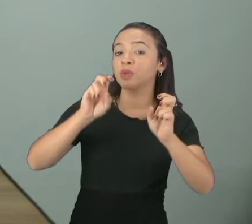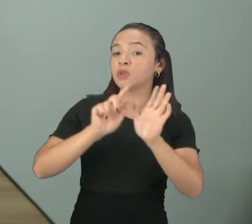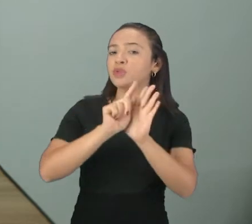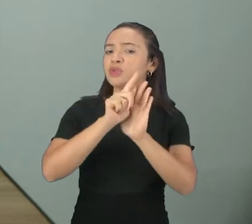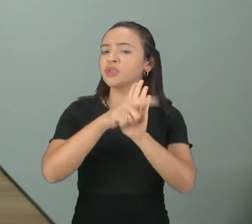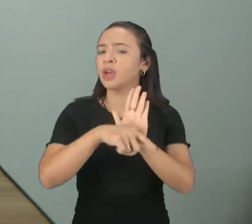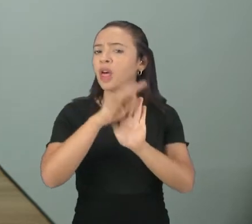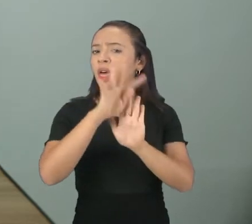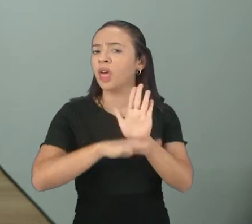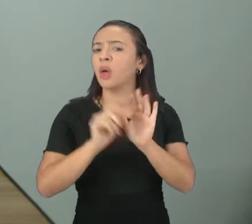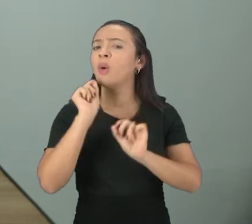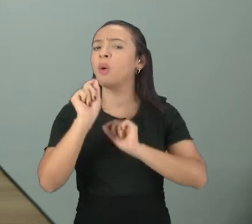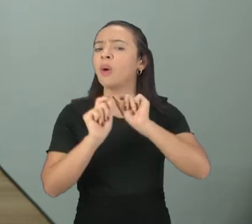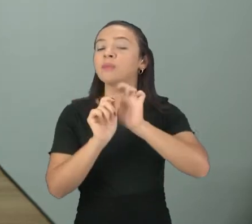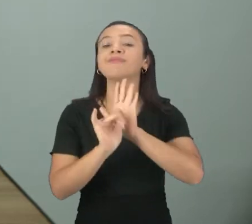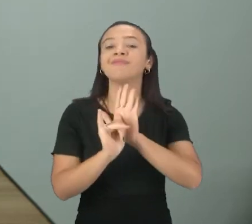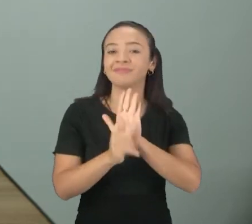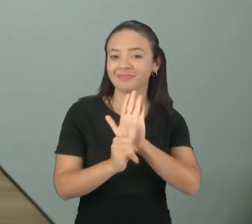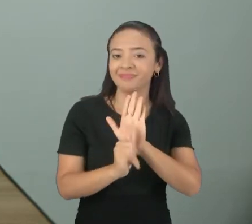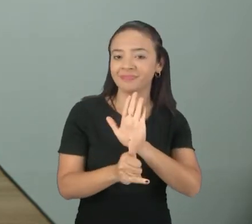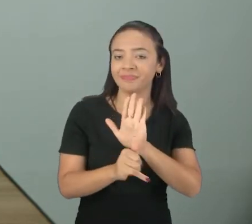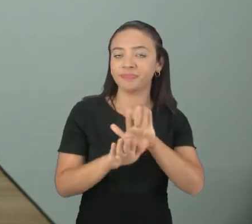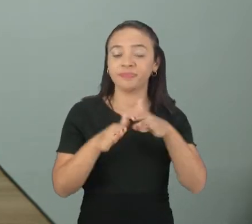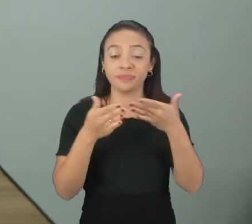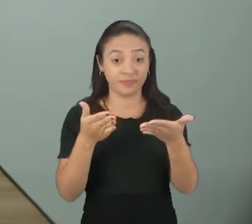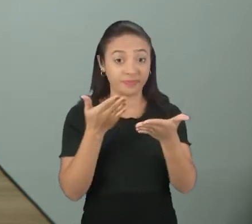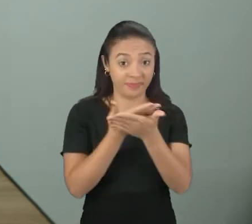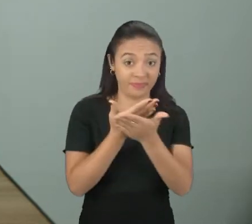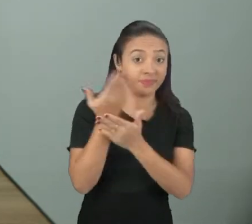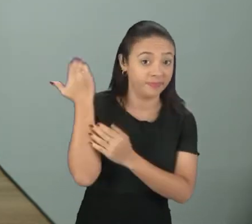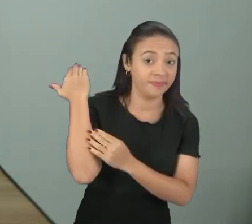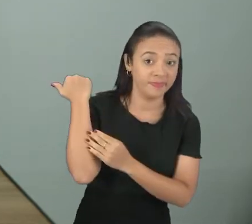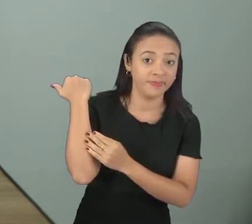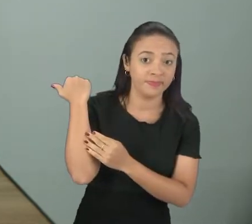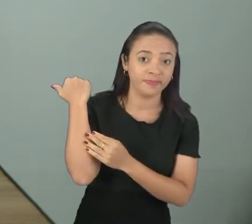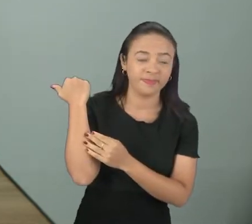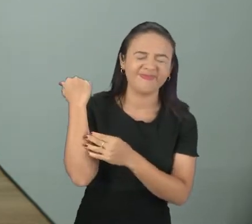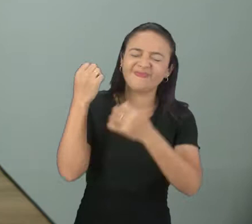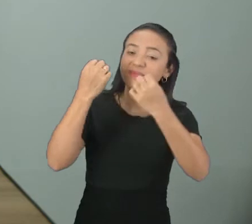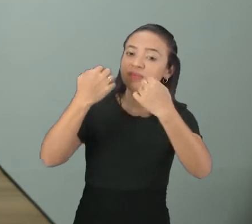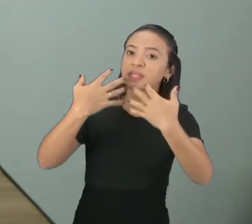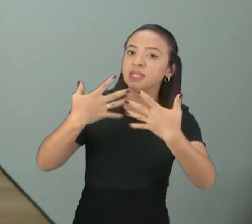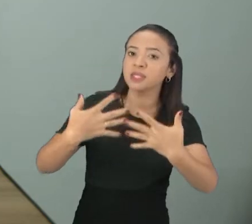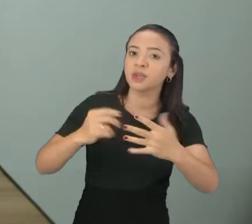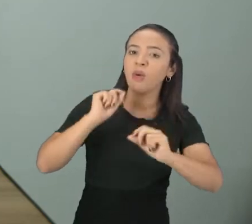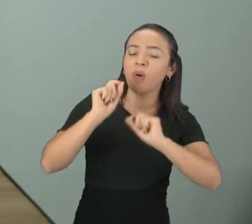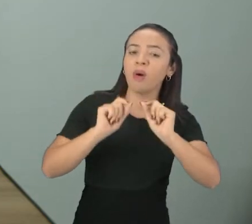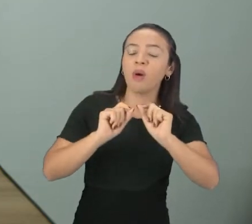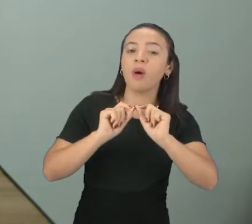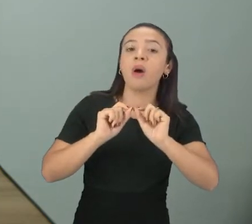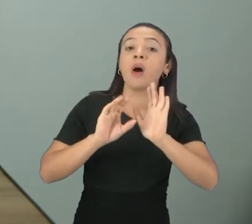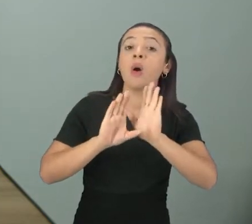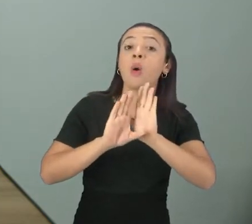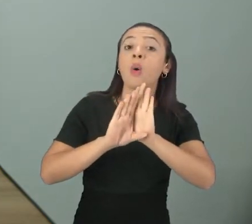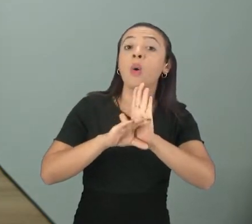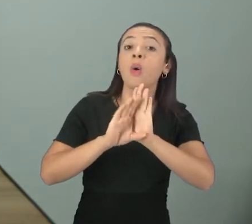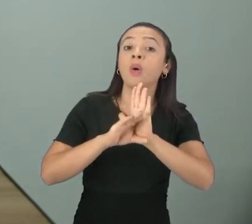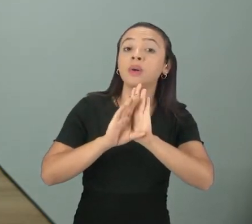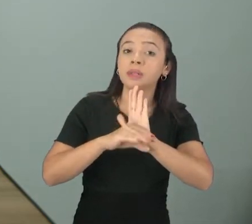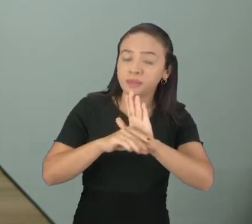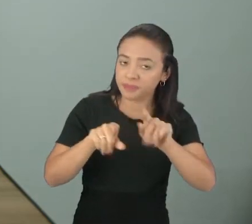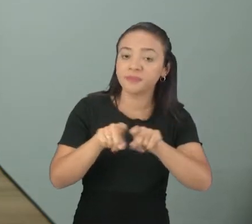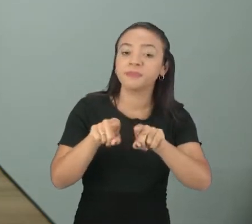gênero textual fábula, né? Na aula anterior, nós falamos um pouco sobre o conceito de fábulas, as